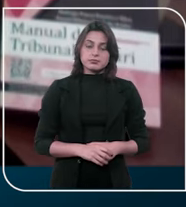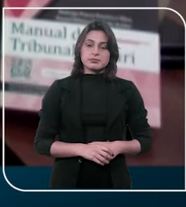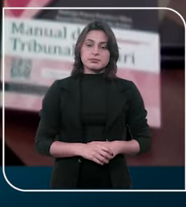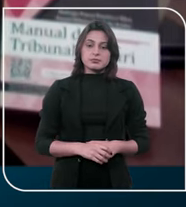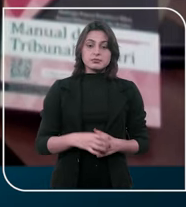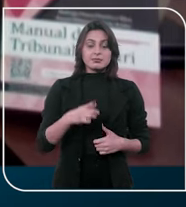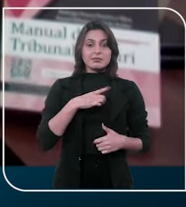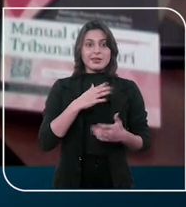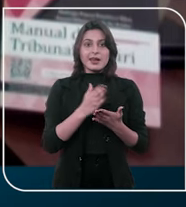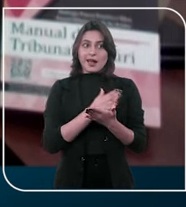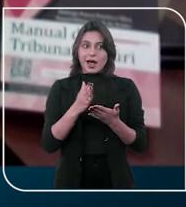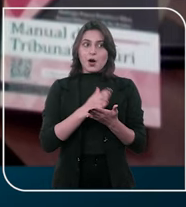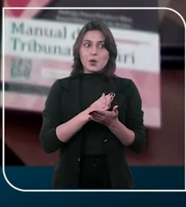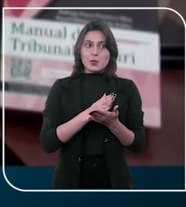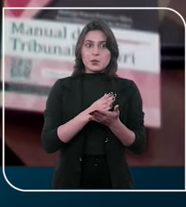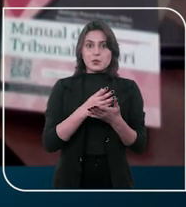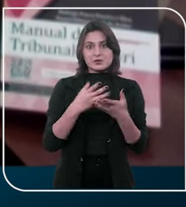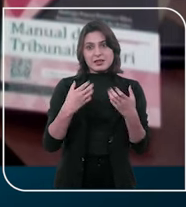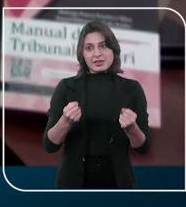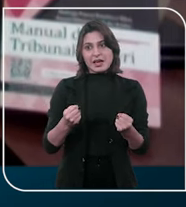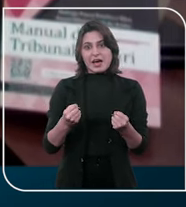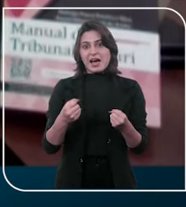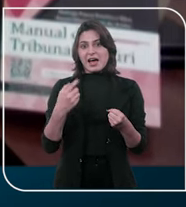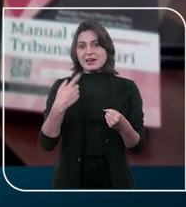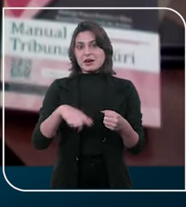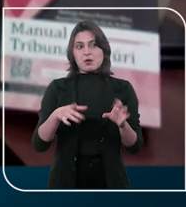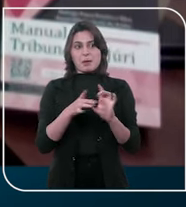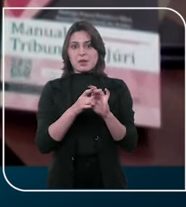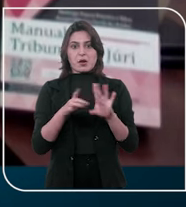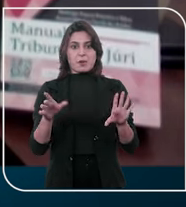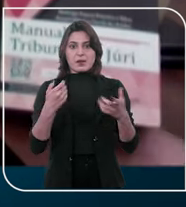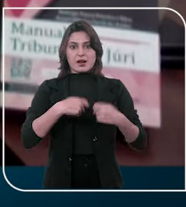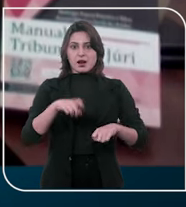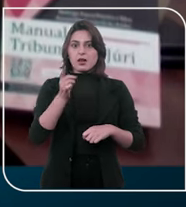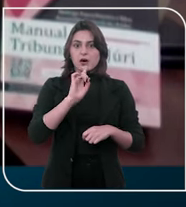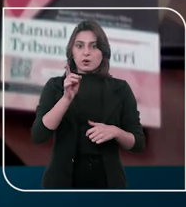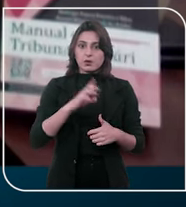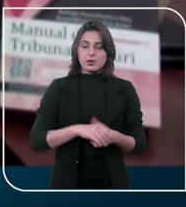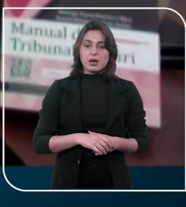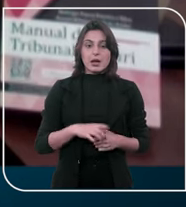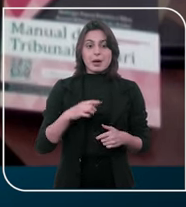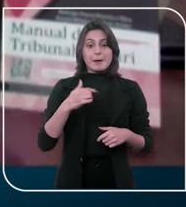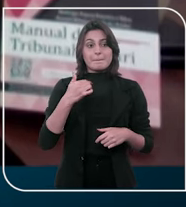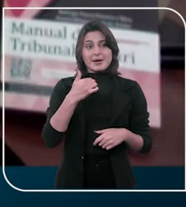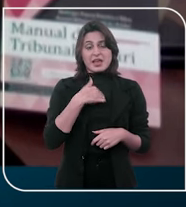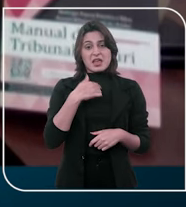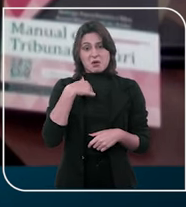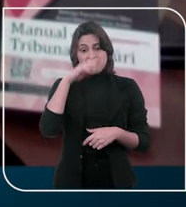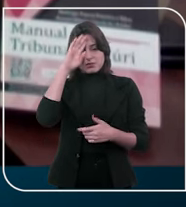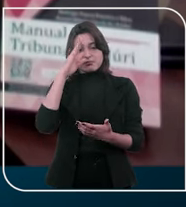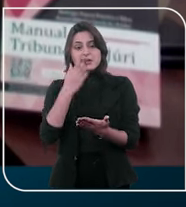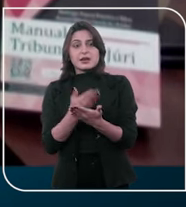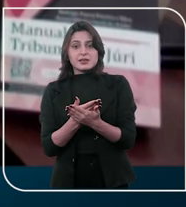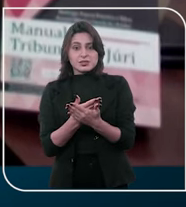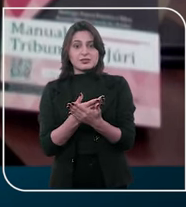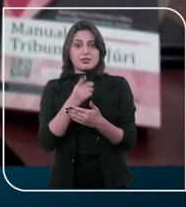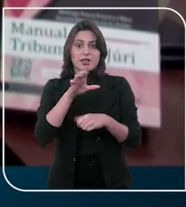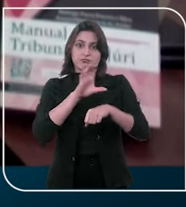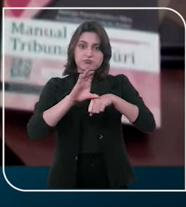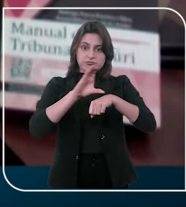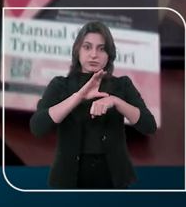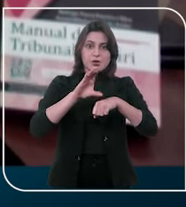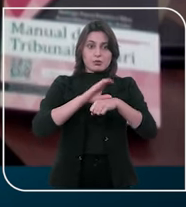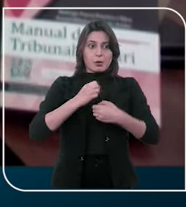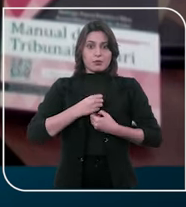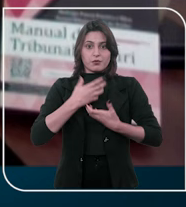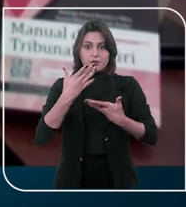impronunciado, de acordo com o artigo 414, mas eu acredito que a decisão de impronúncia é inconstitucional, ou seja, o Ministério Público não conseguiu cumprir